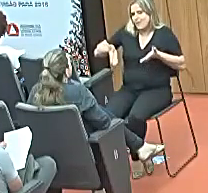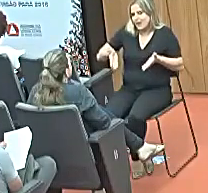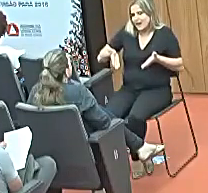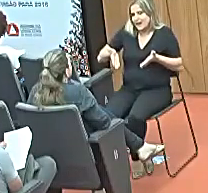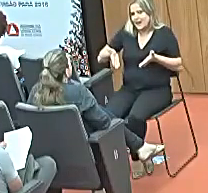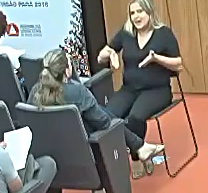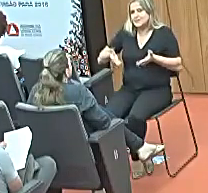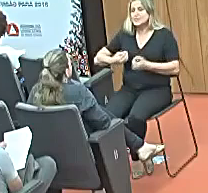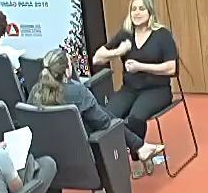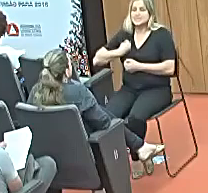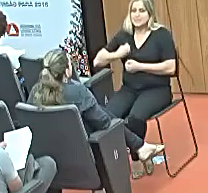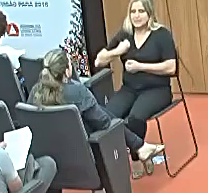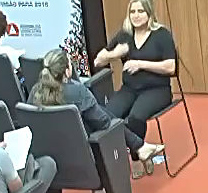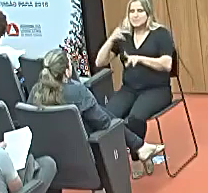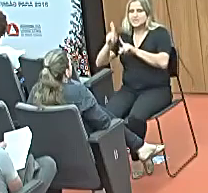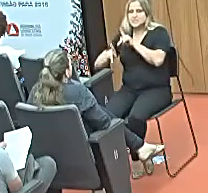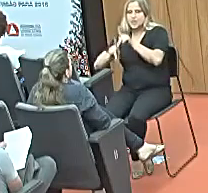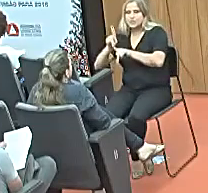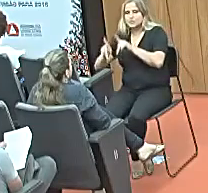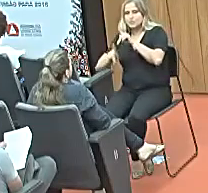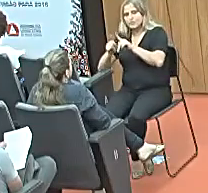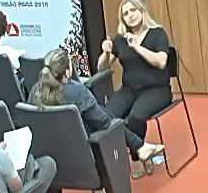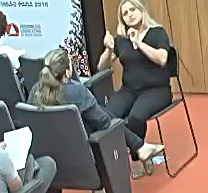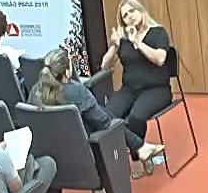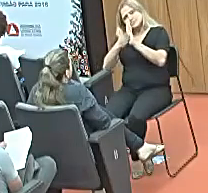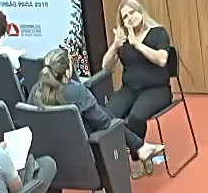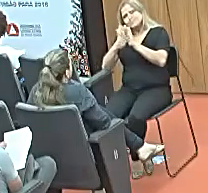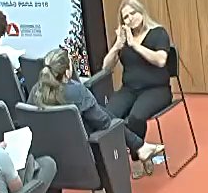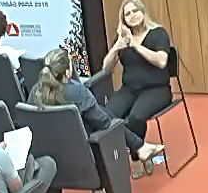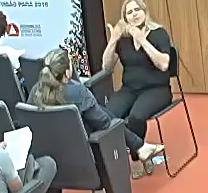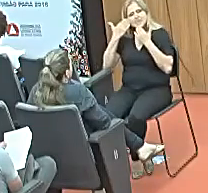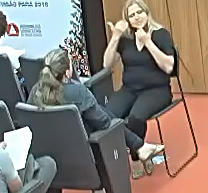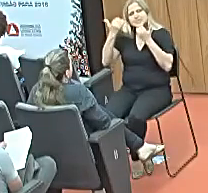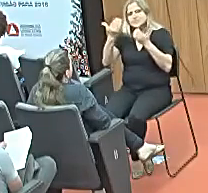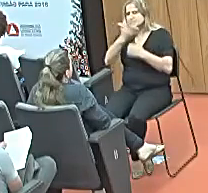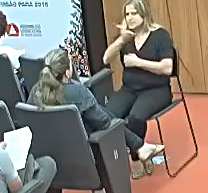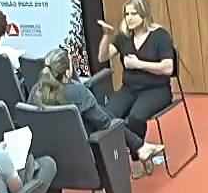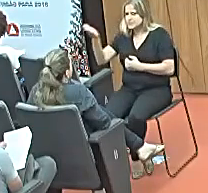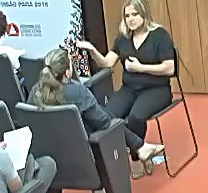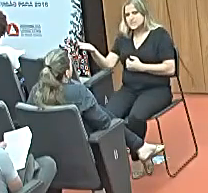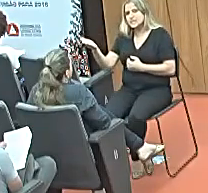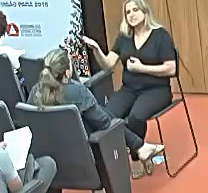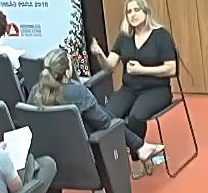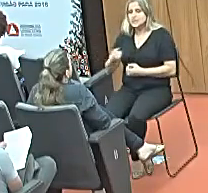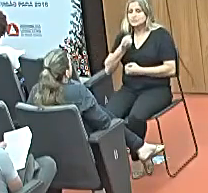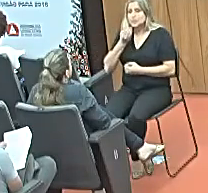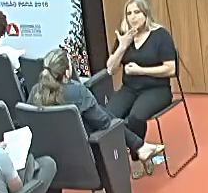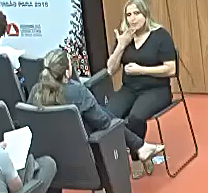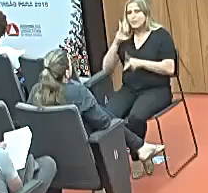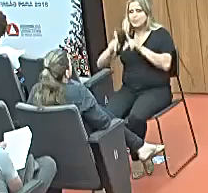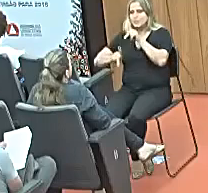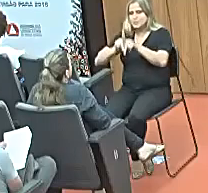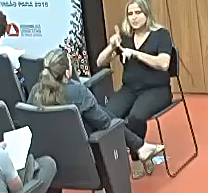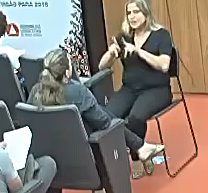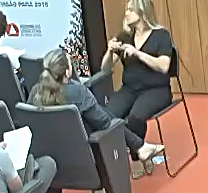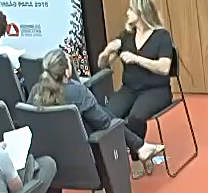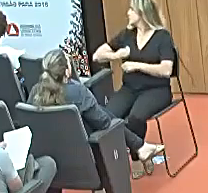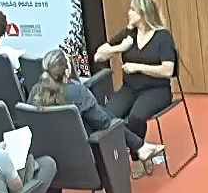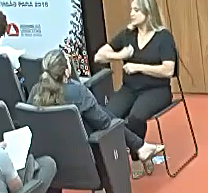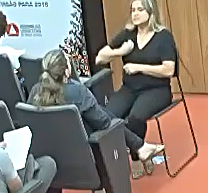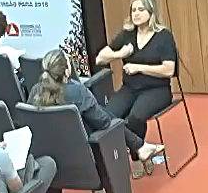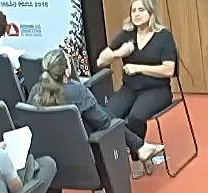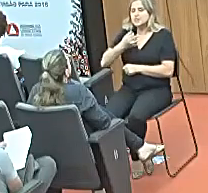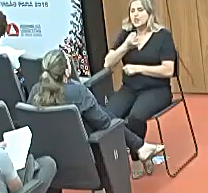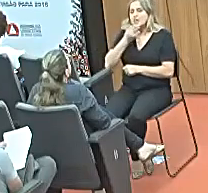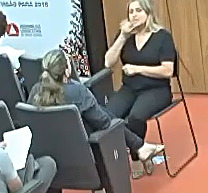intensa participação popular e temos que louvar isso que é o método muito positivo que temos alcançado mas a sugestão inclusive